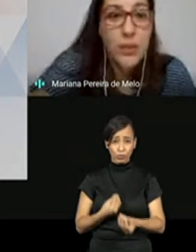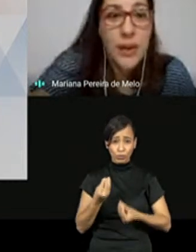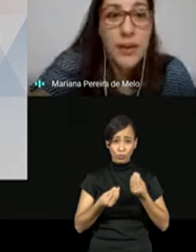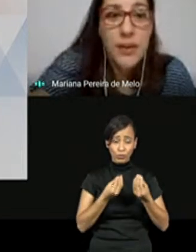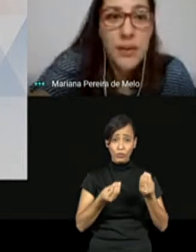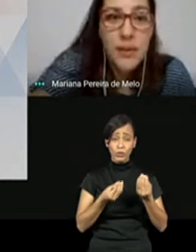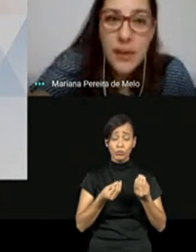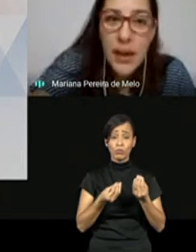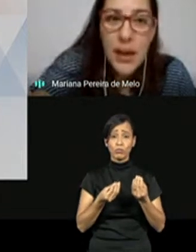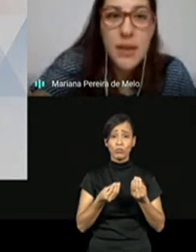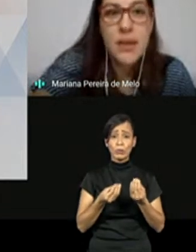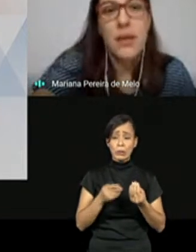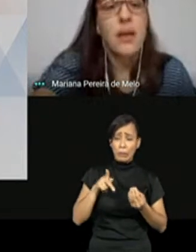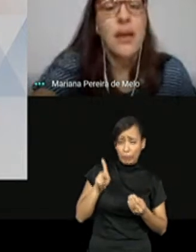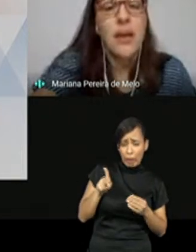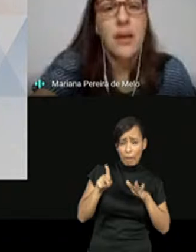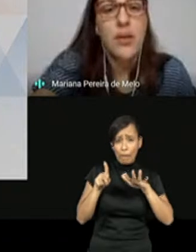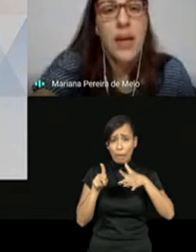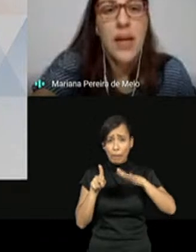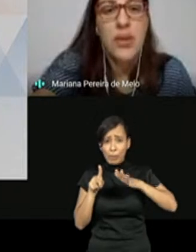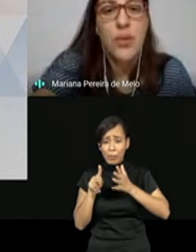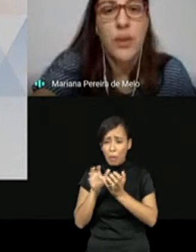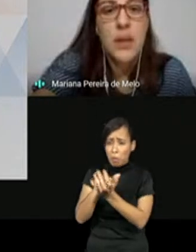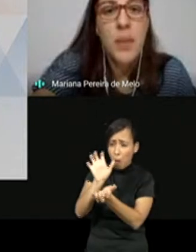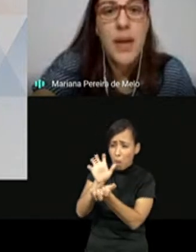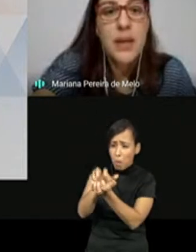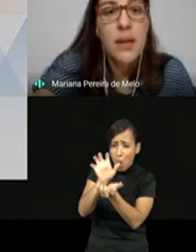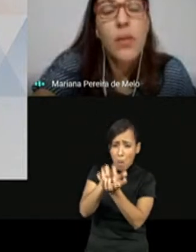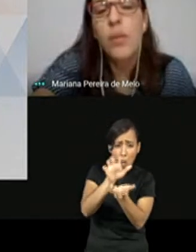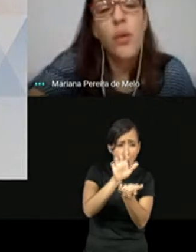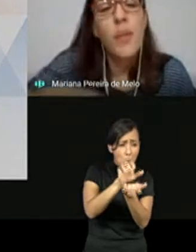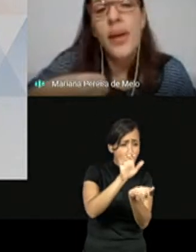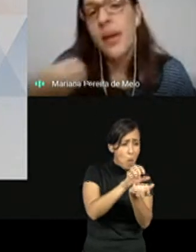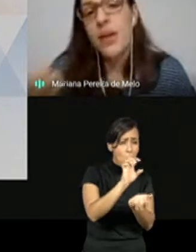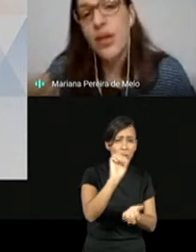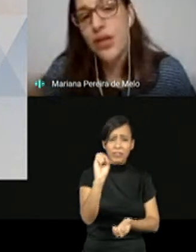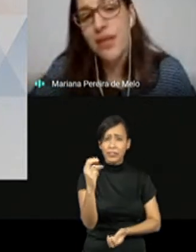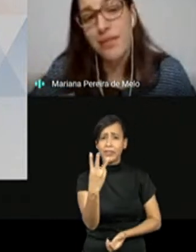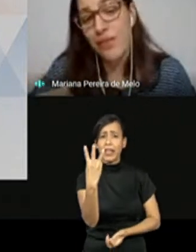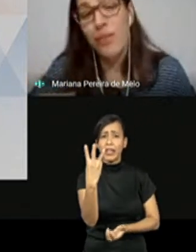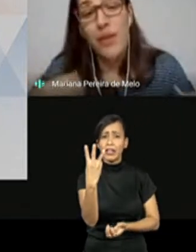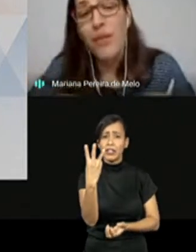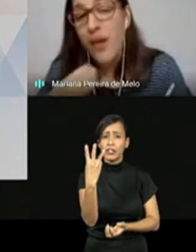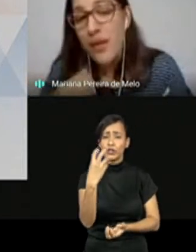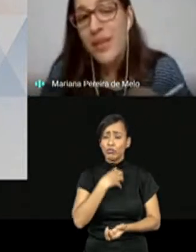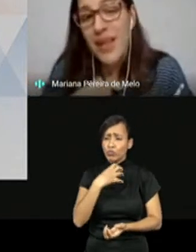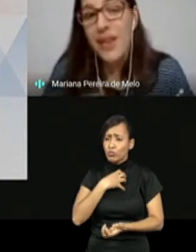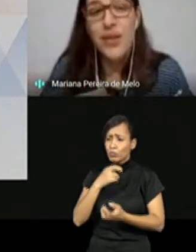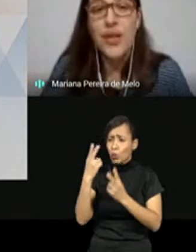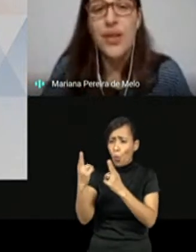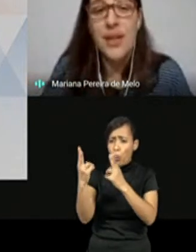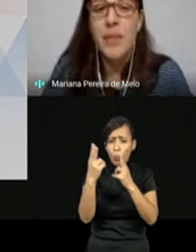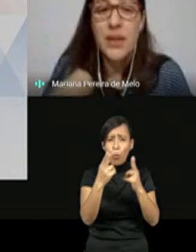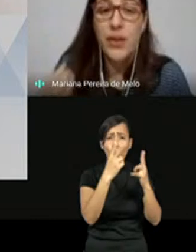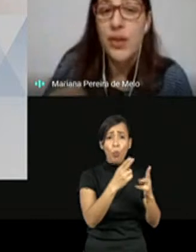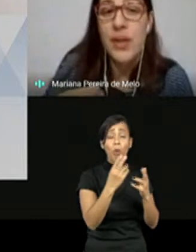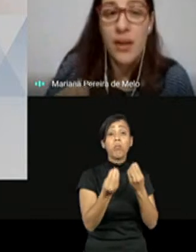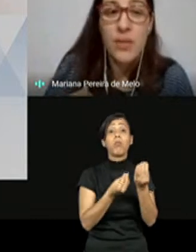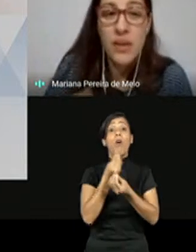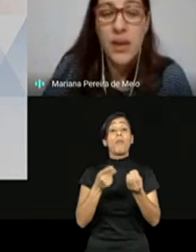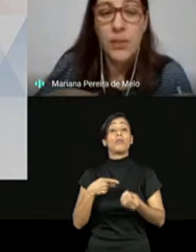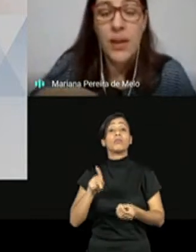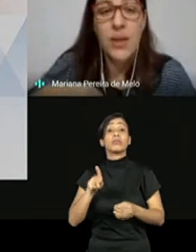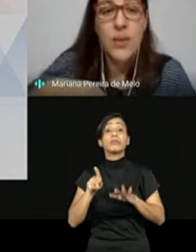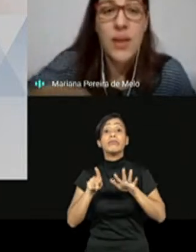probabilidade de eu ter 3 jacarés de outra espécie. Como é que a gente, uma forma, né, de a gente saber se a gente